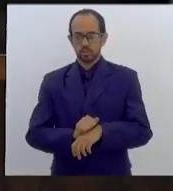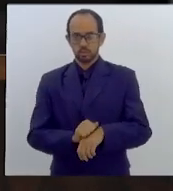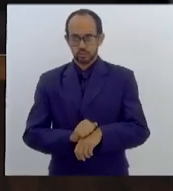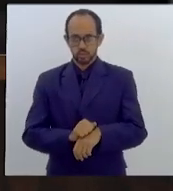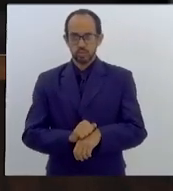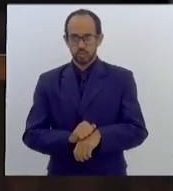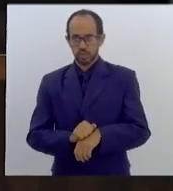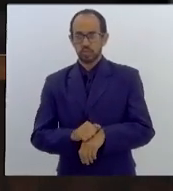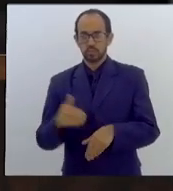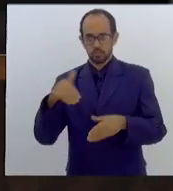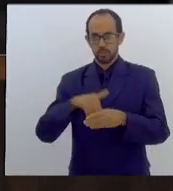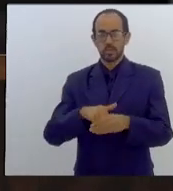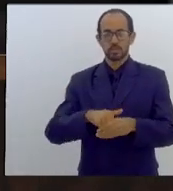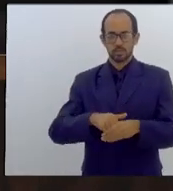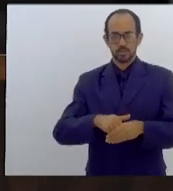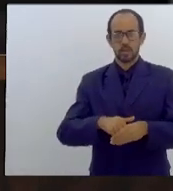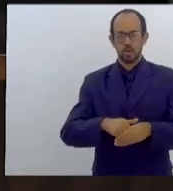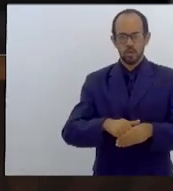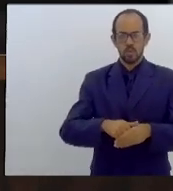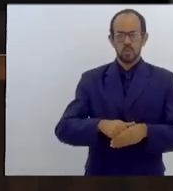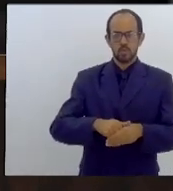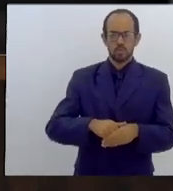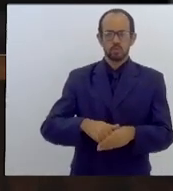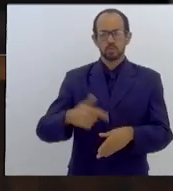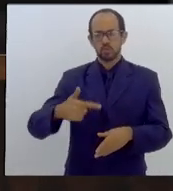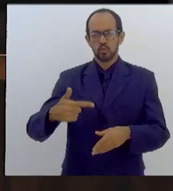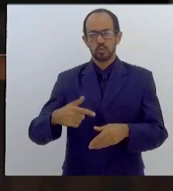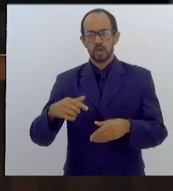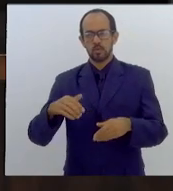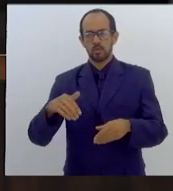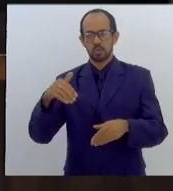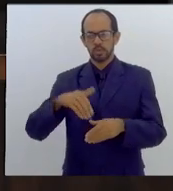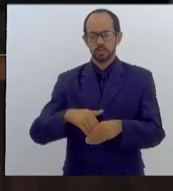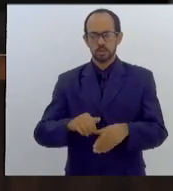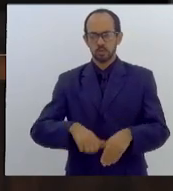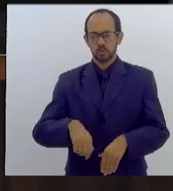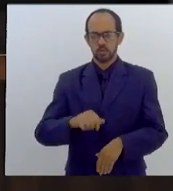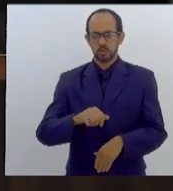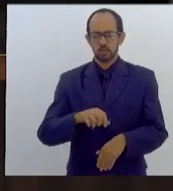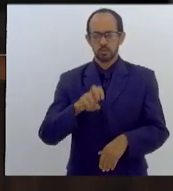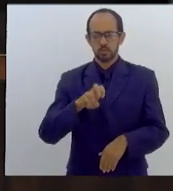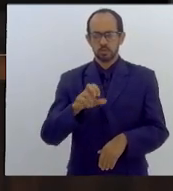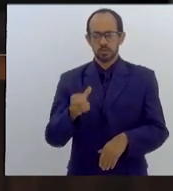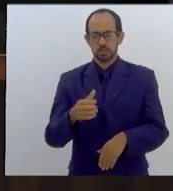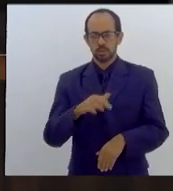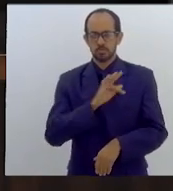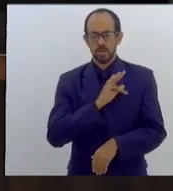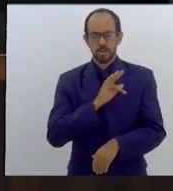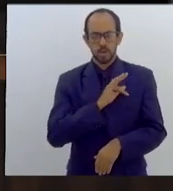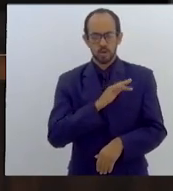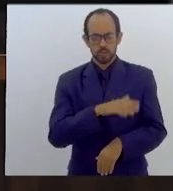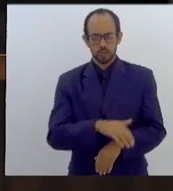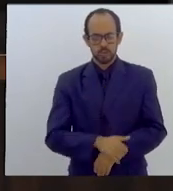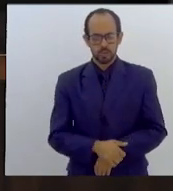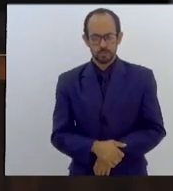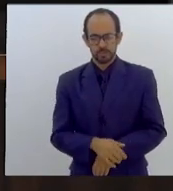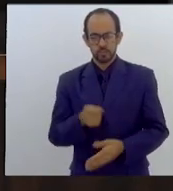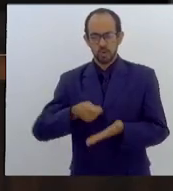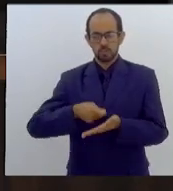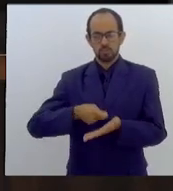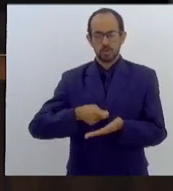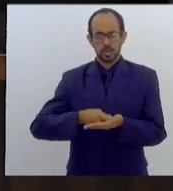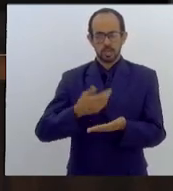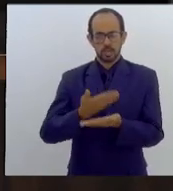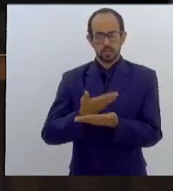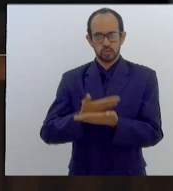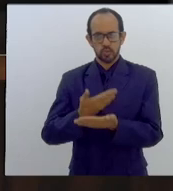tramitação ordinária, em votação, em primeira discussão, projeto de lei 56 de 19, de autoria da deputada Marta Rocha, que obriga as escolas da